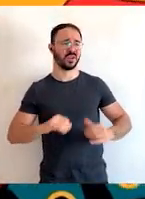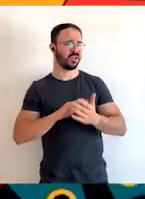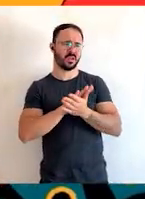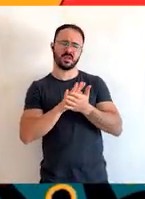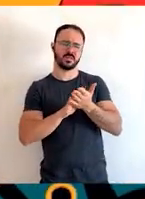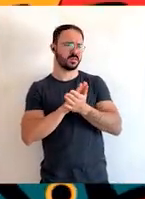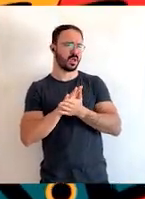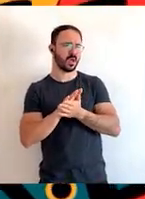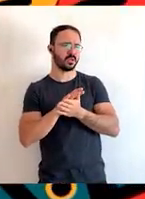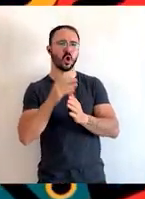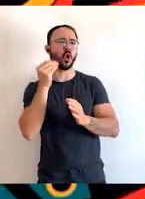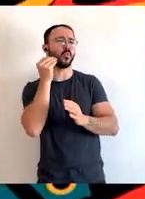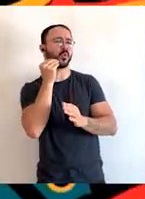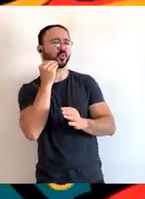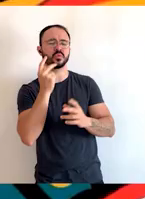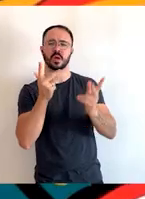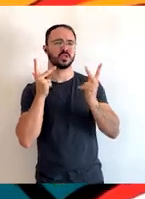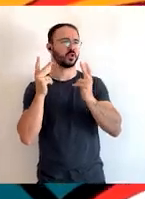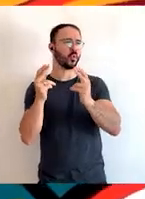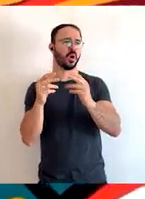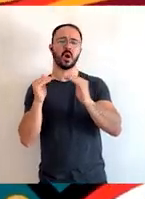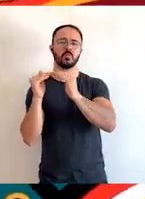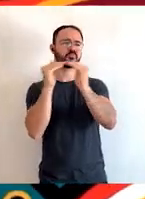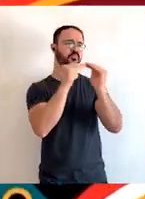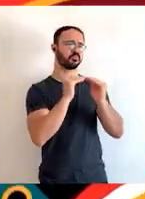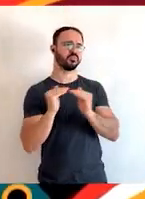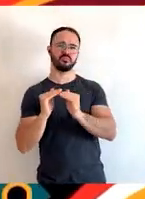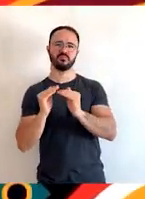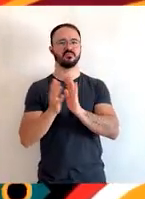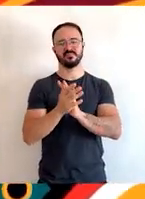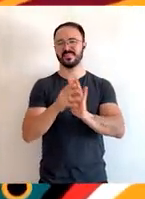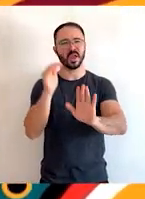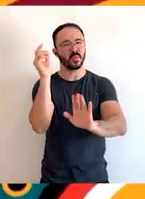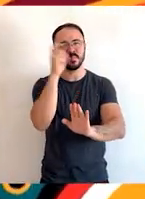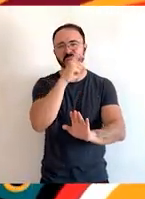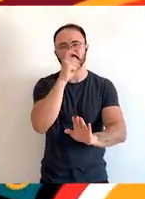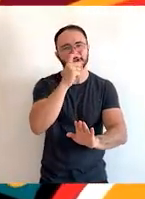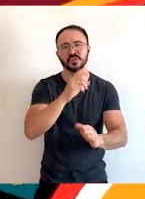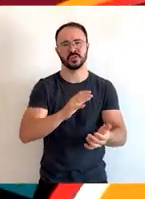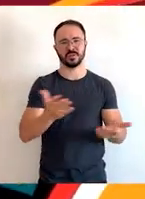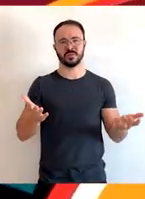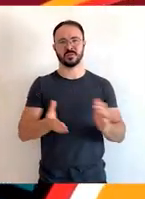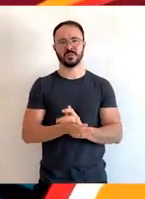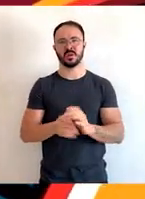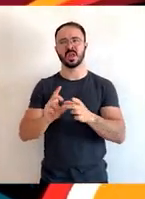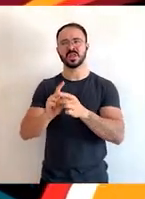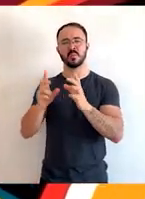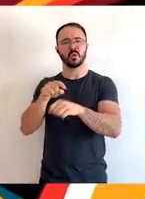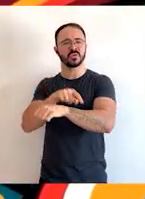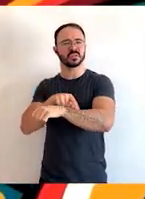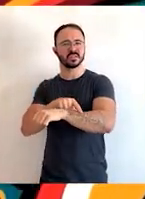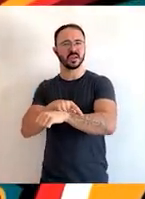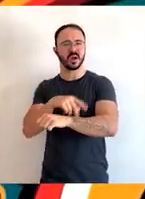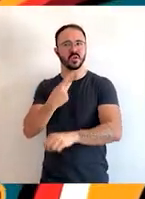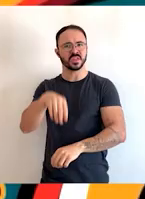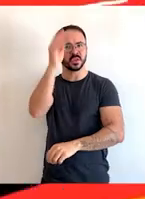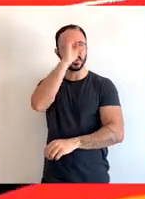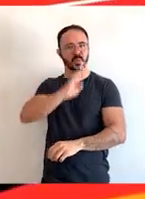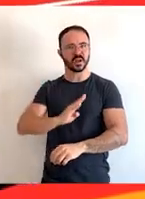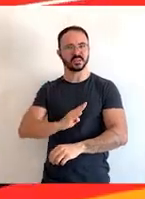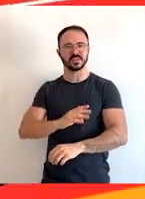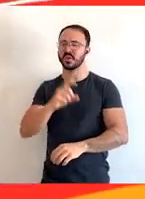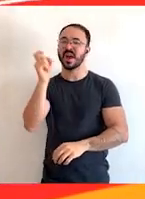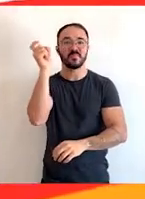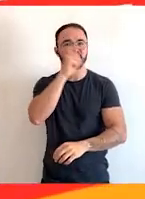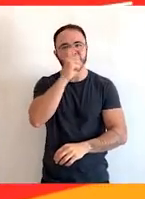as oportunidades que as outras pessoas têm. Ou seja, é um mito, é uma inverdade. Democracia racial no